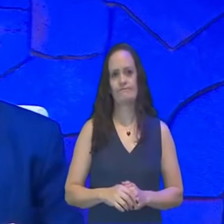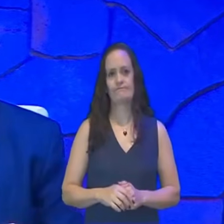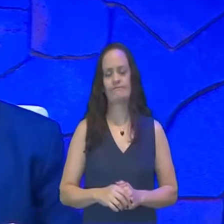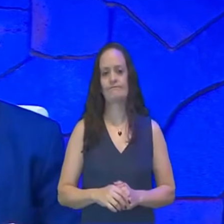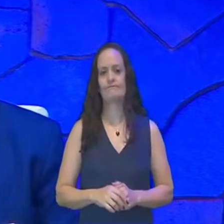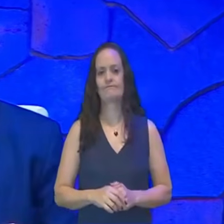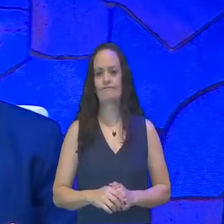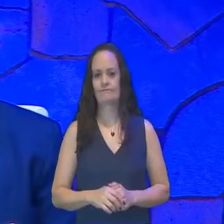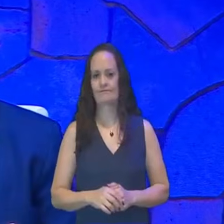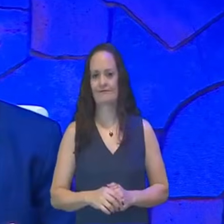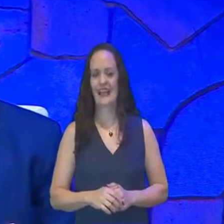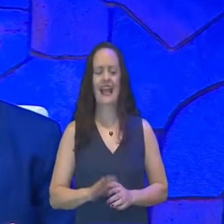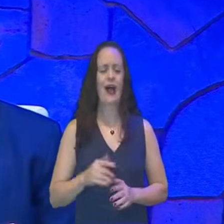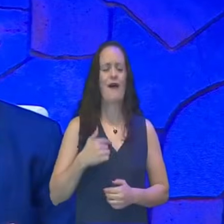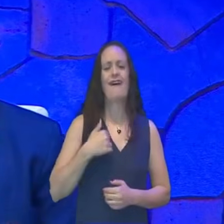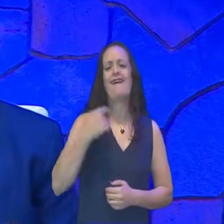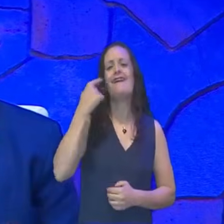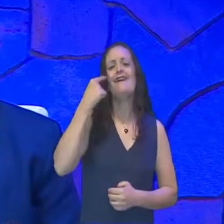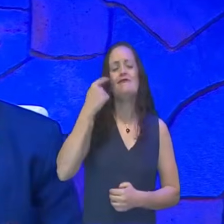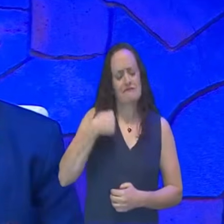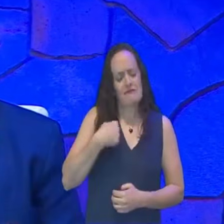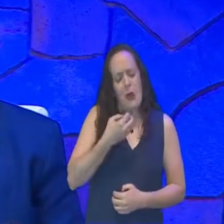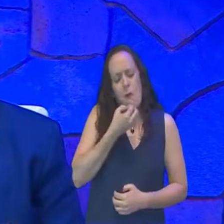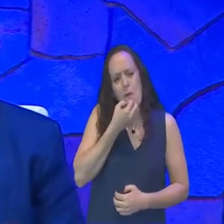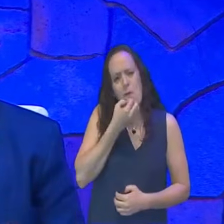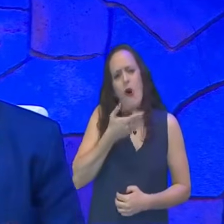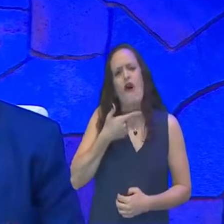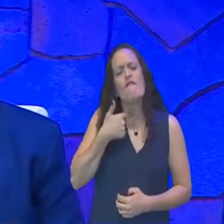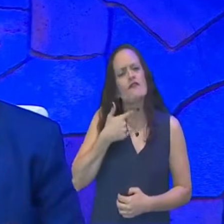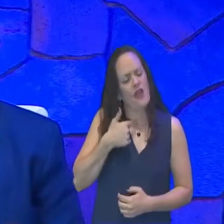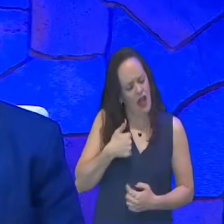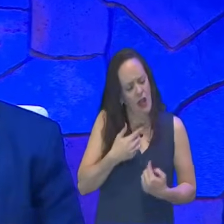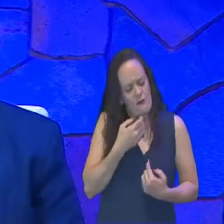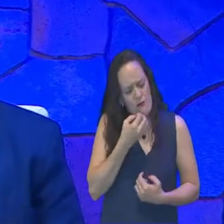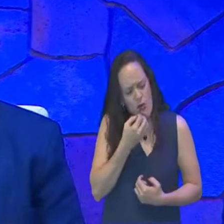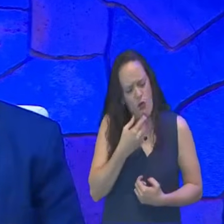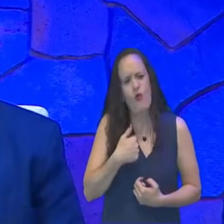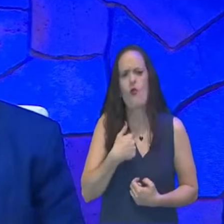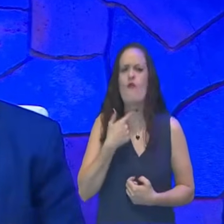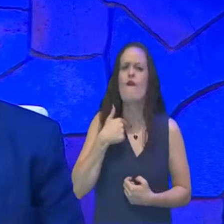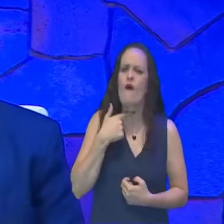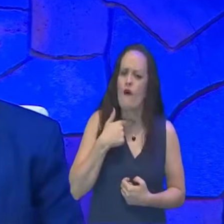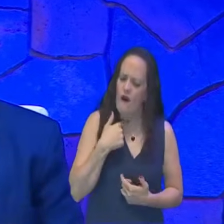fruto de uma boa vontade ou de uma falsa moralidade, meus irmãos.